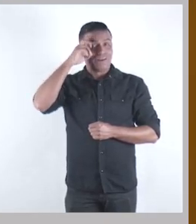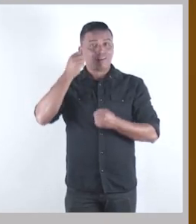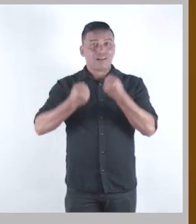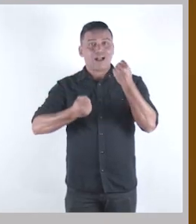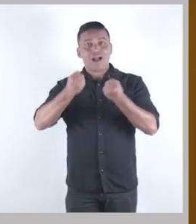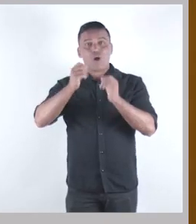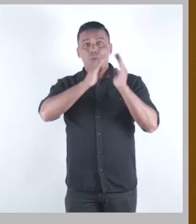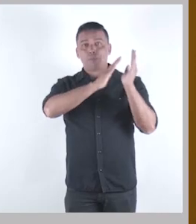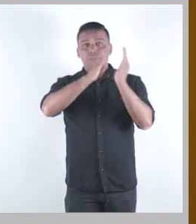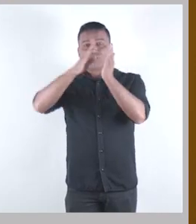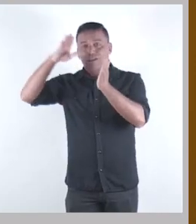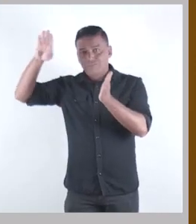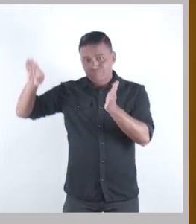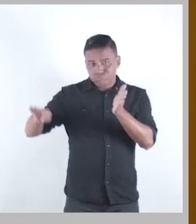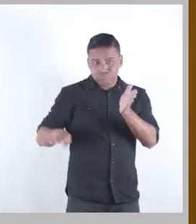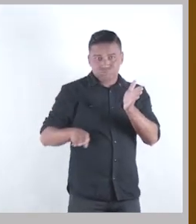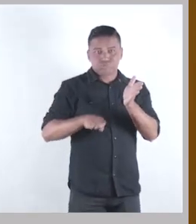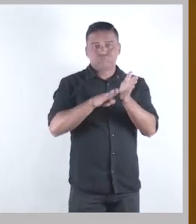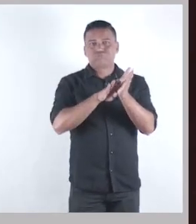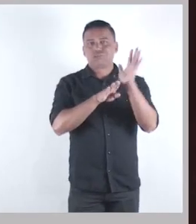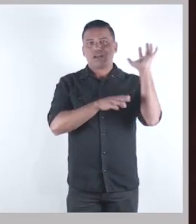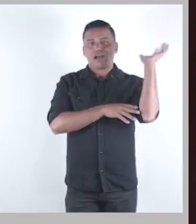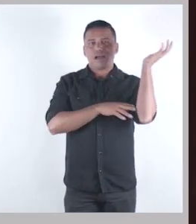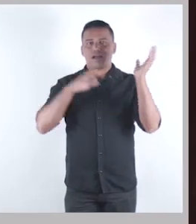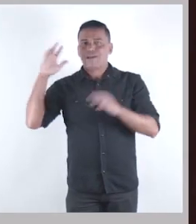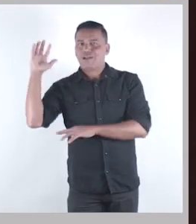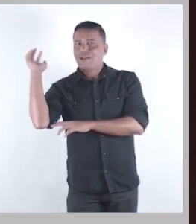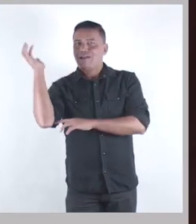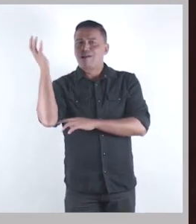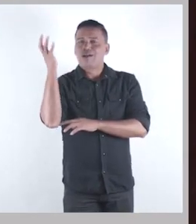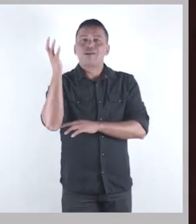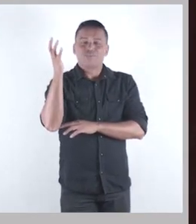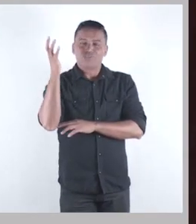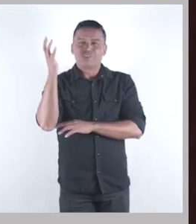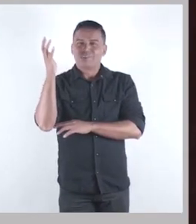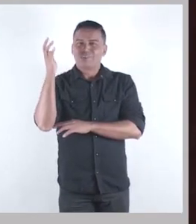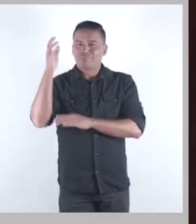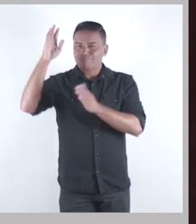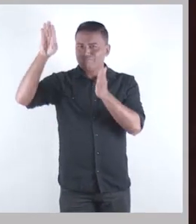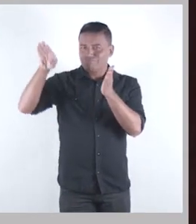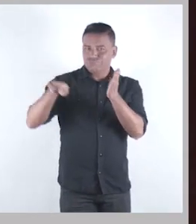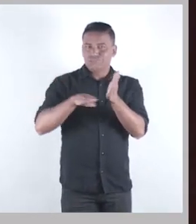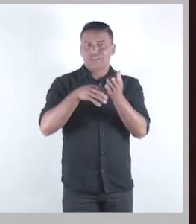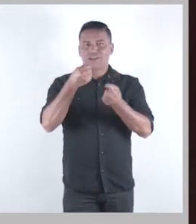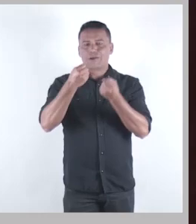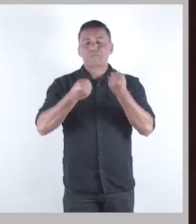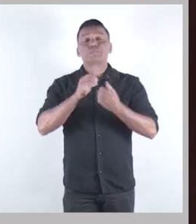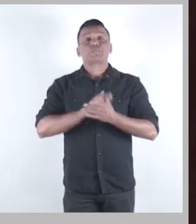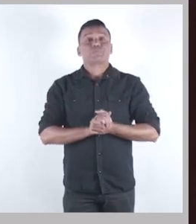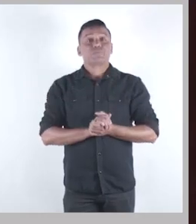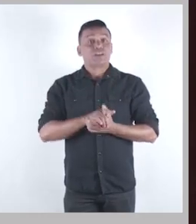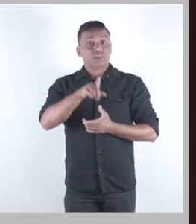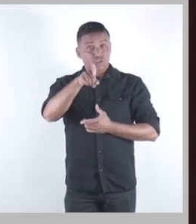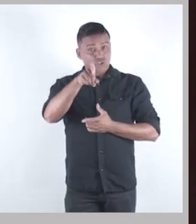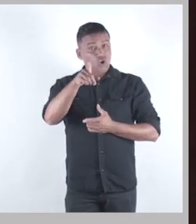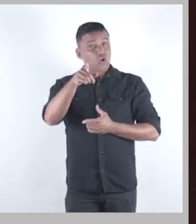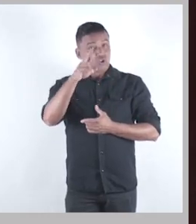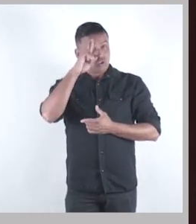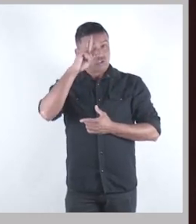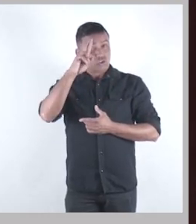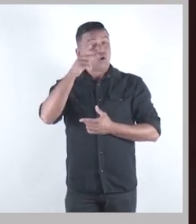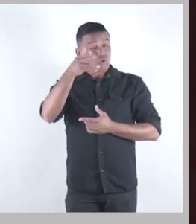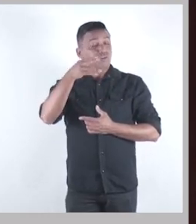jardins das Berlengas, não é isso? Jardim das Berlengas. E o senhor conta Jardim